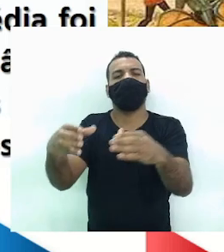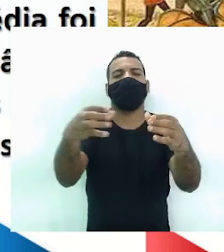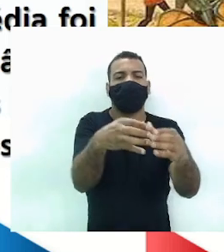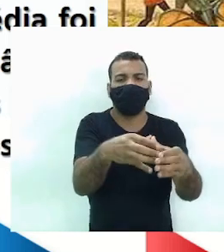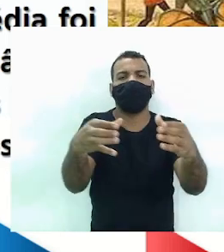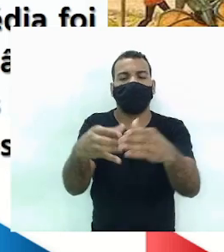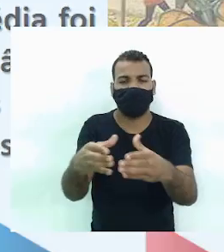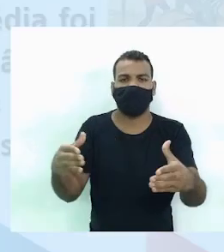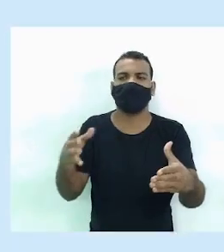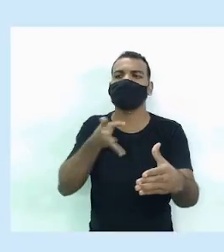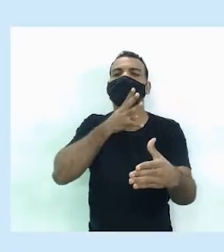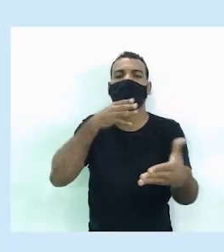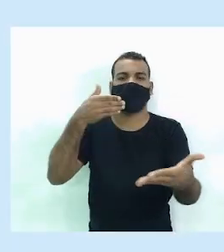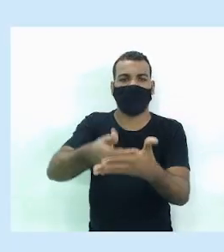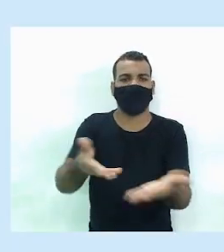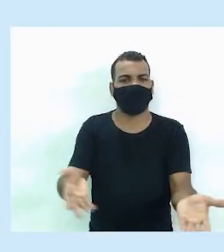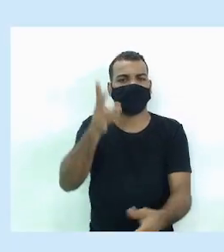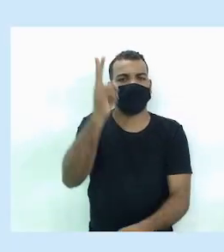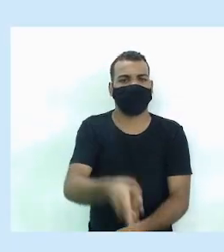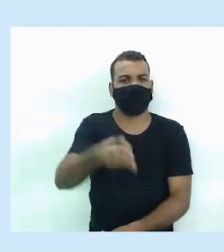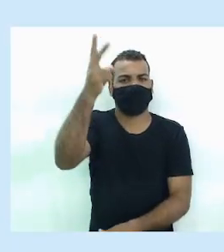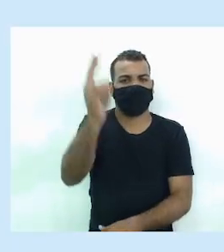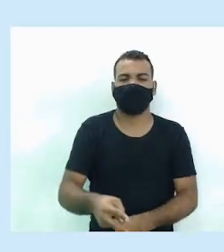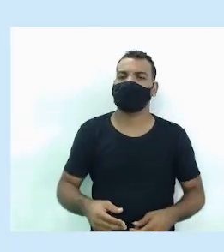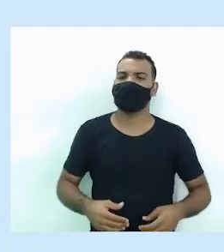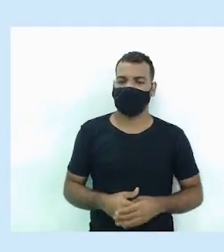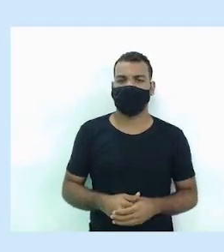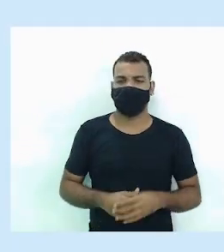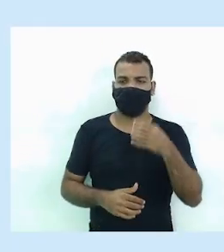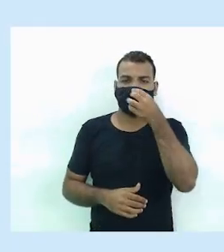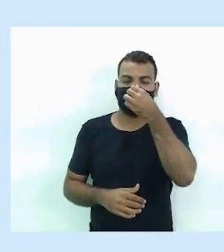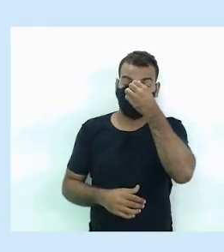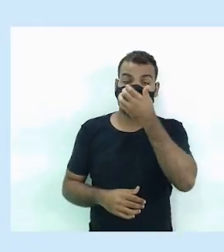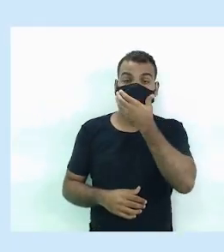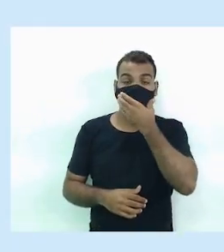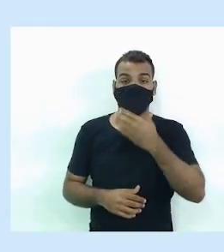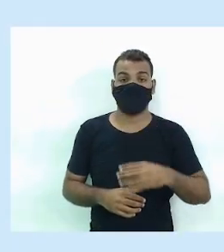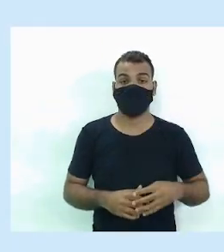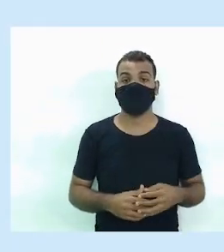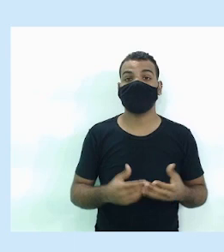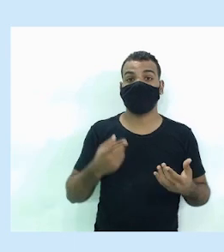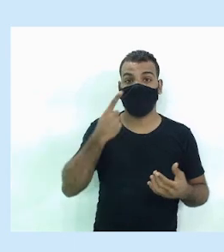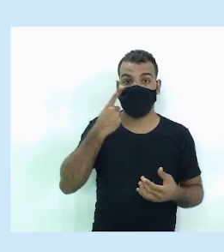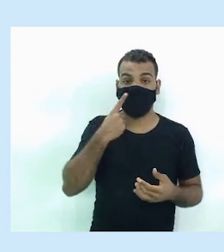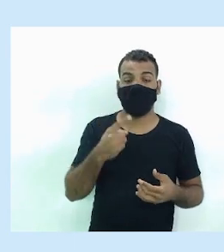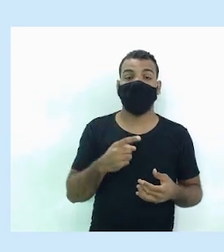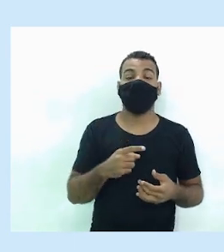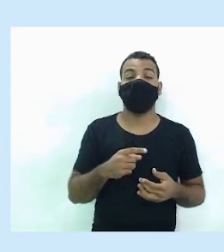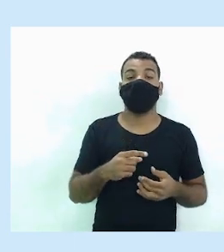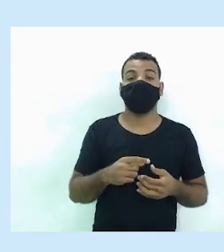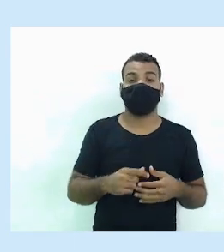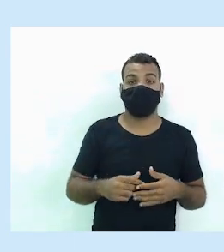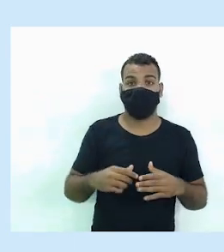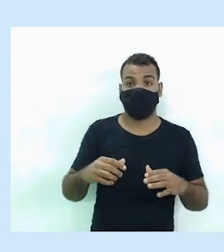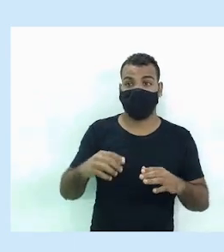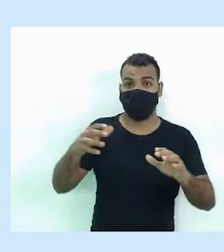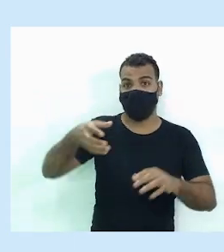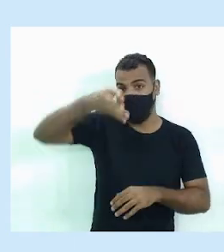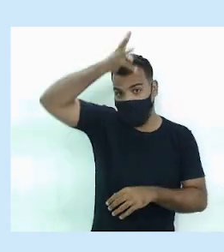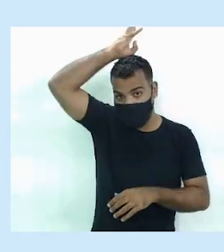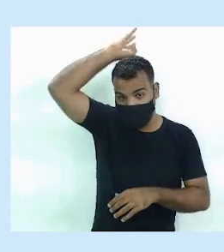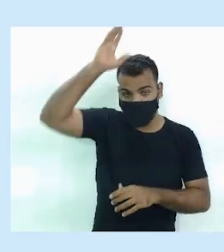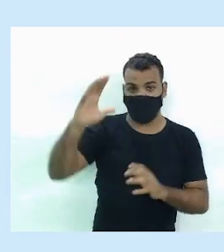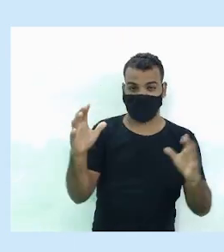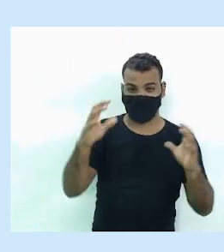até hoje. Então, a gente viu aí, como eu tinha falado, né, o fim do Império Romano e, sem dúvida, vai